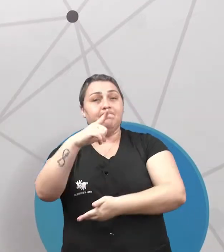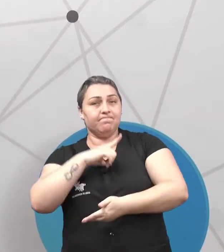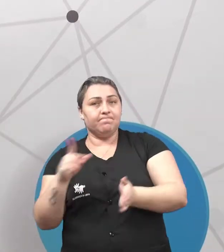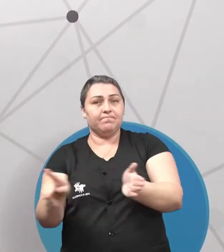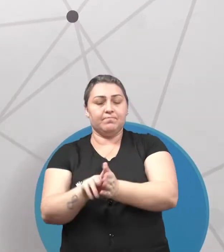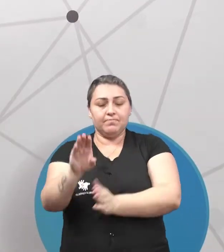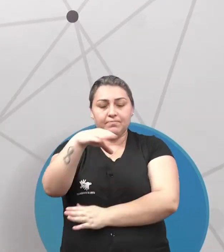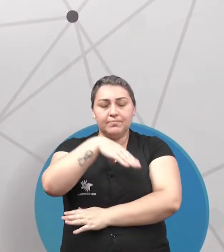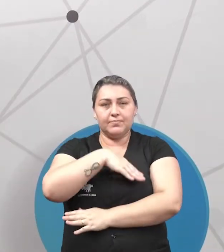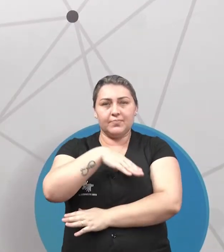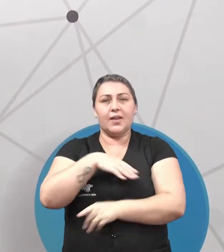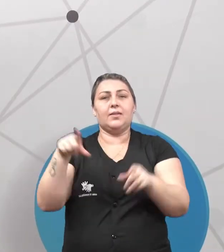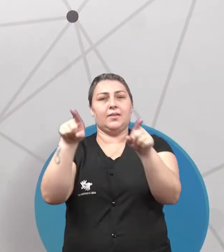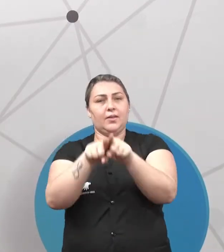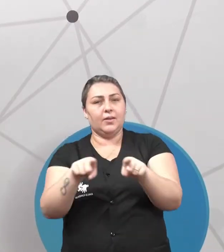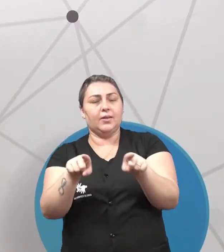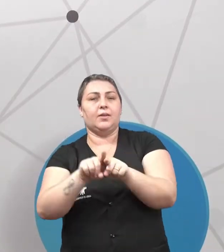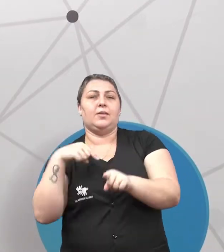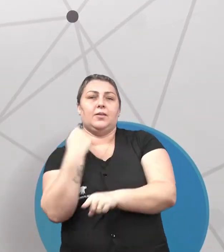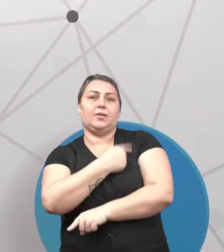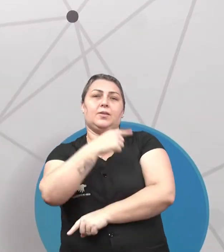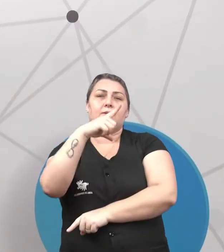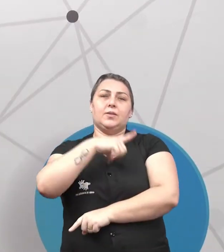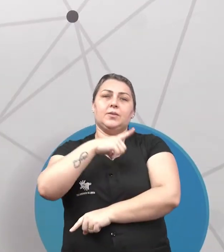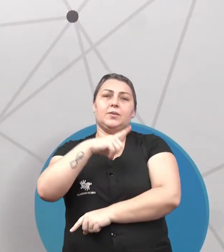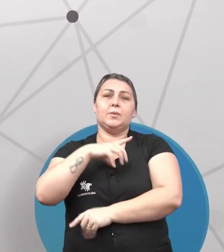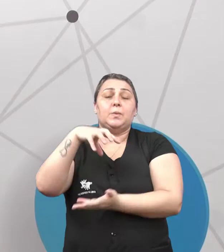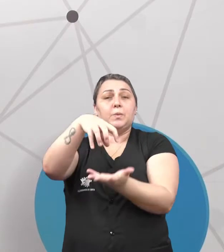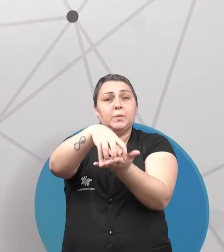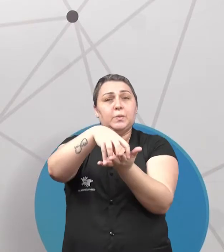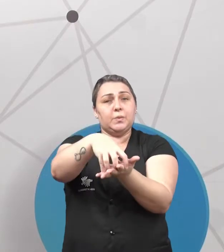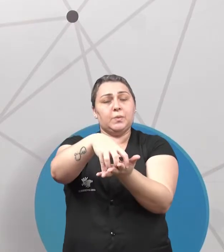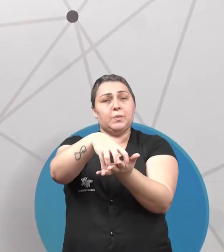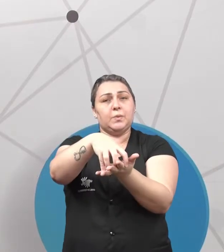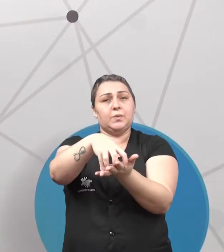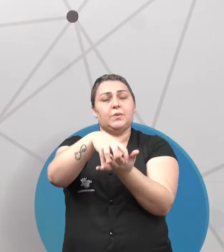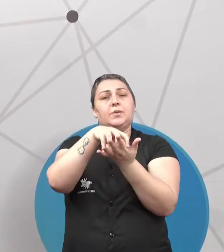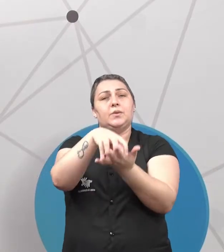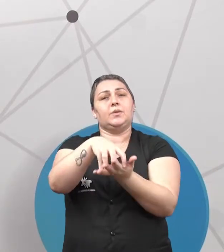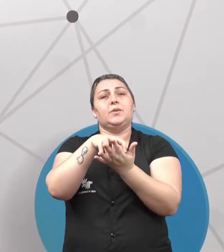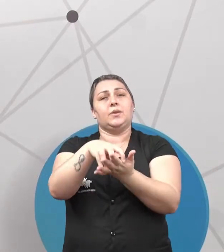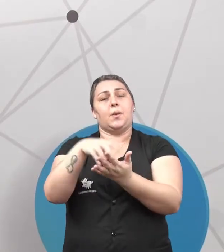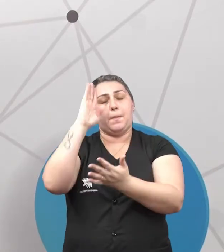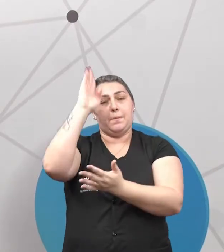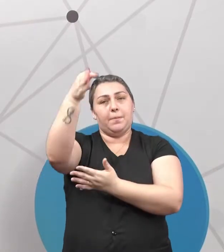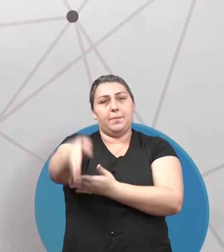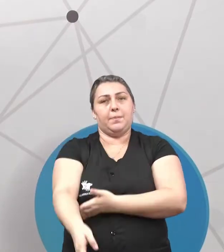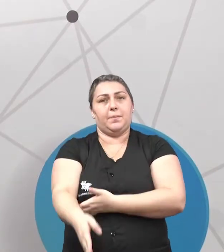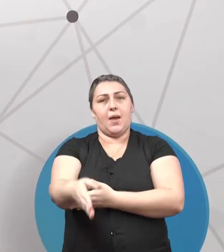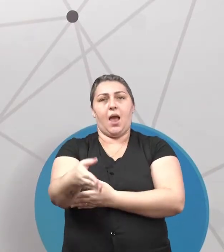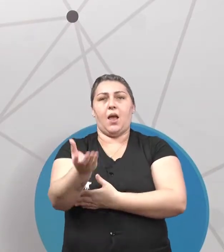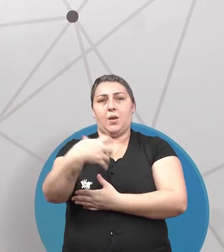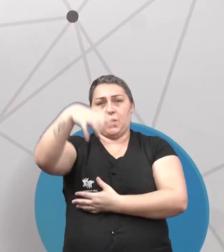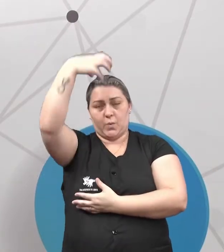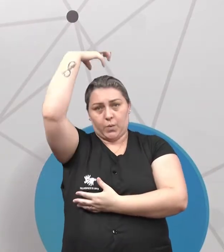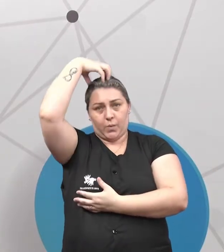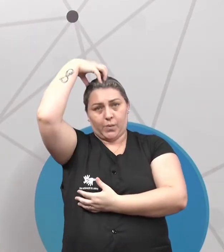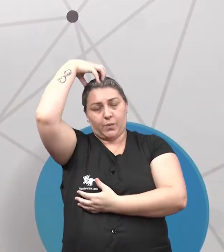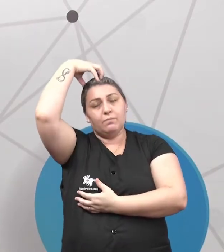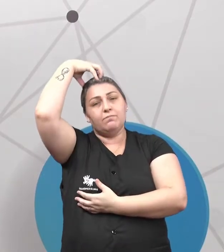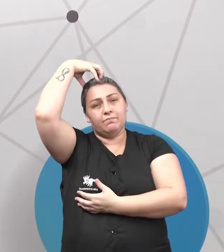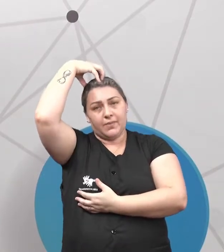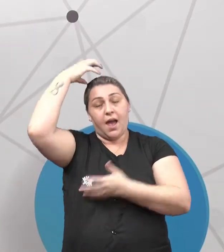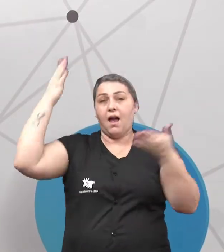cidade. E também a gente vai ter os centros de poder, né? Os centros de poder, principalmente na figura do rei. Porque o